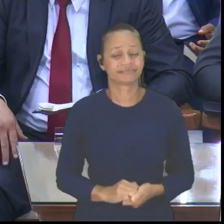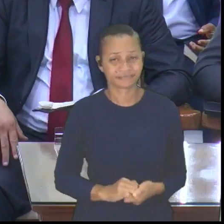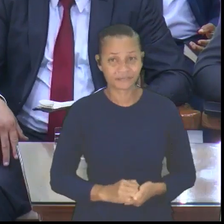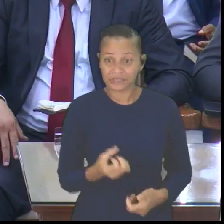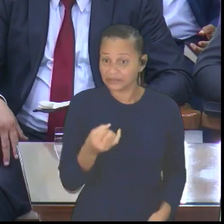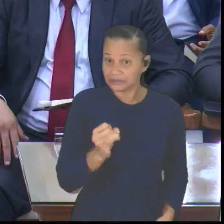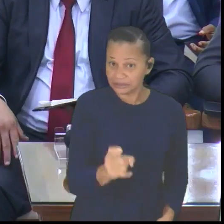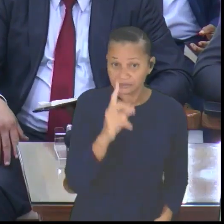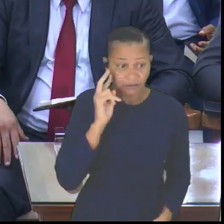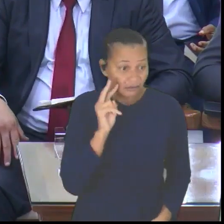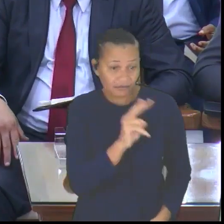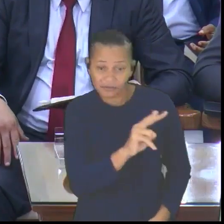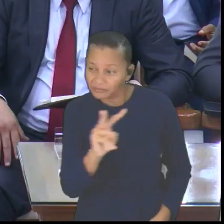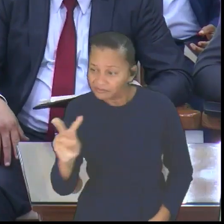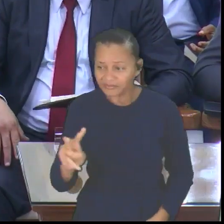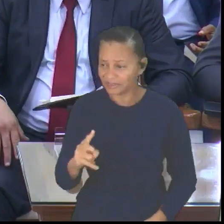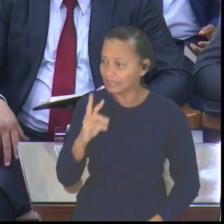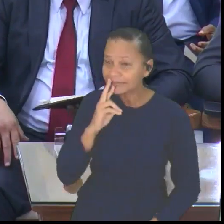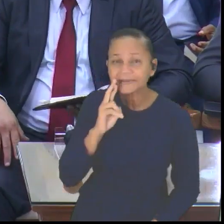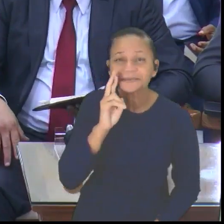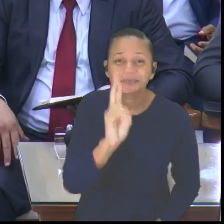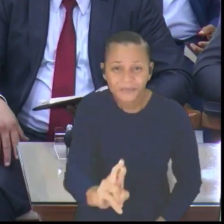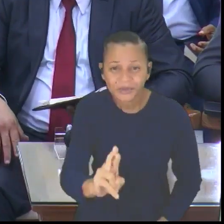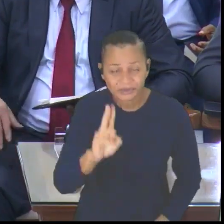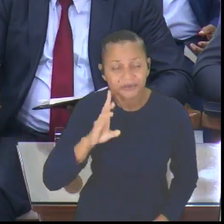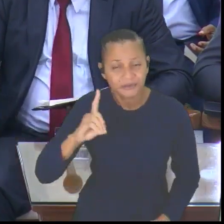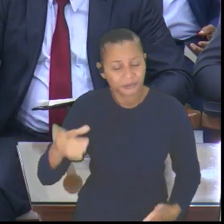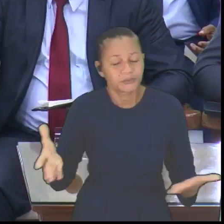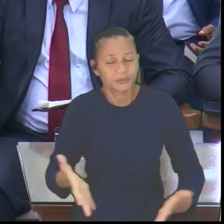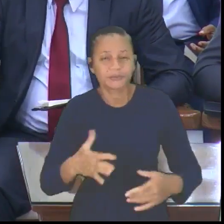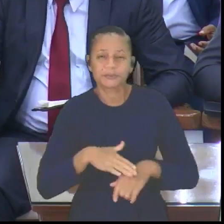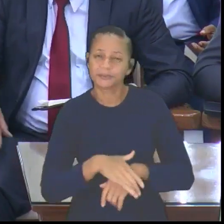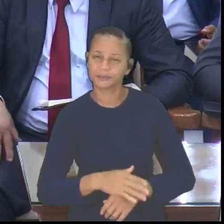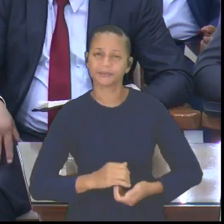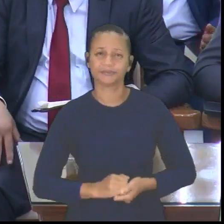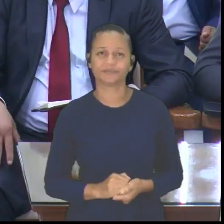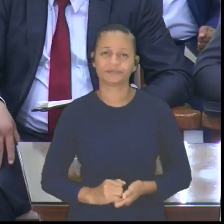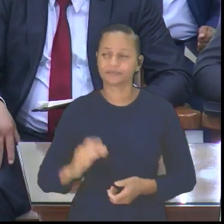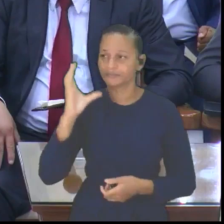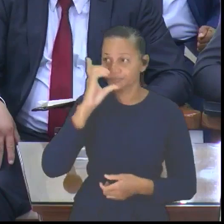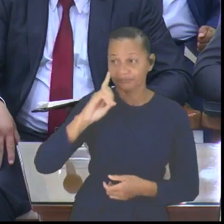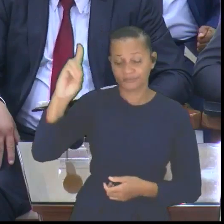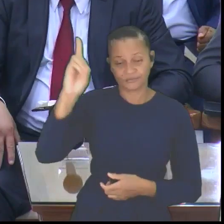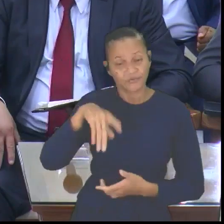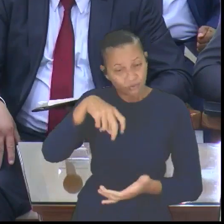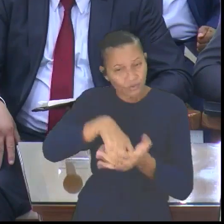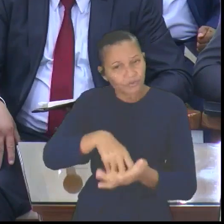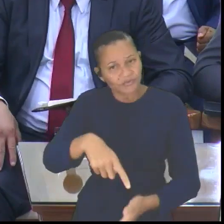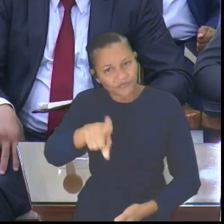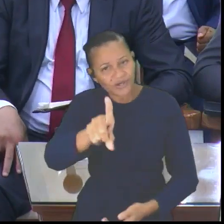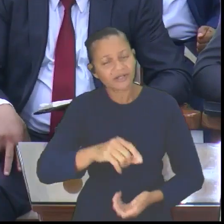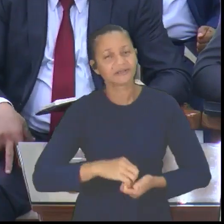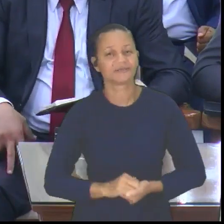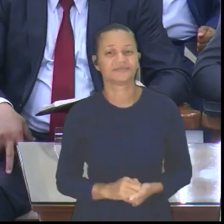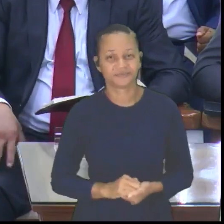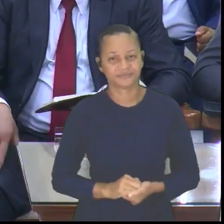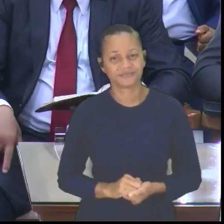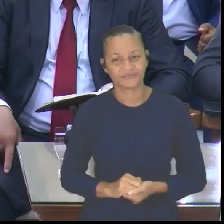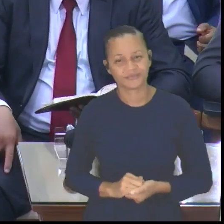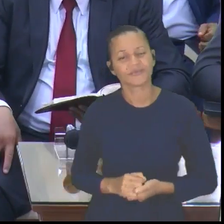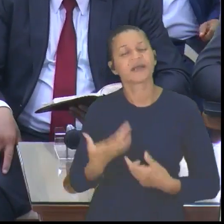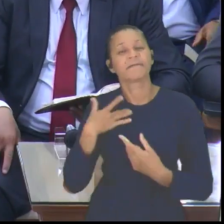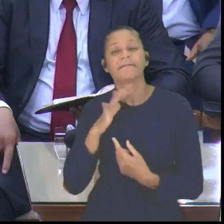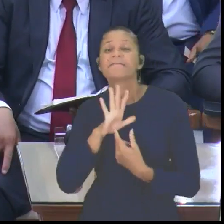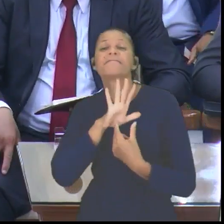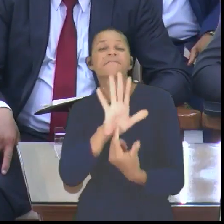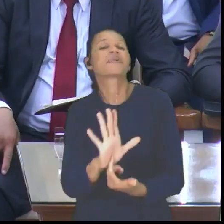Se você veio atrás de uma resposta de Deus esta noite, Deus está dizendo, dobre os joelhos, me